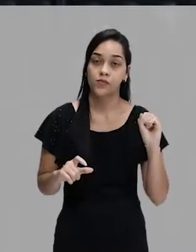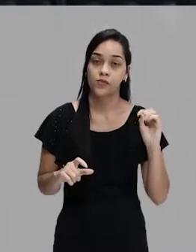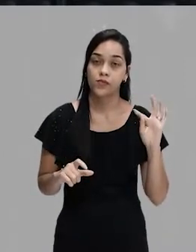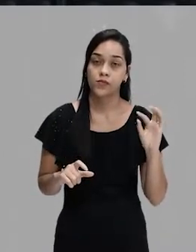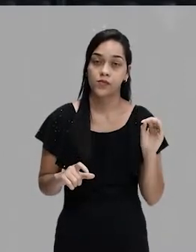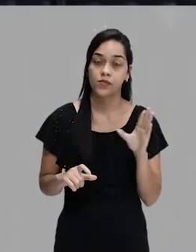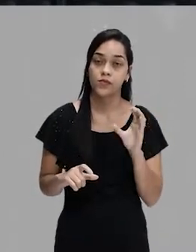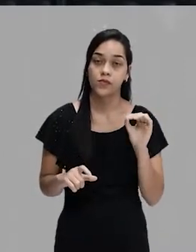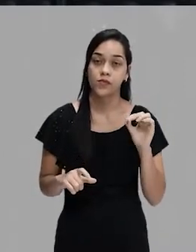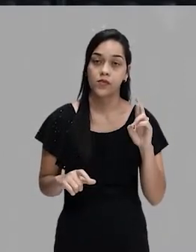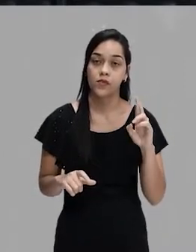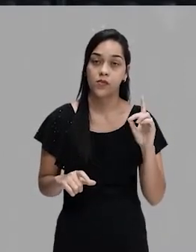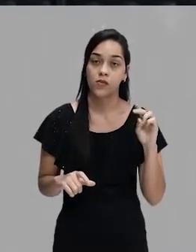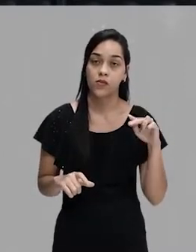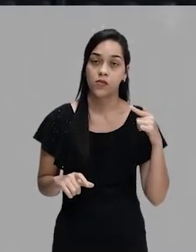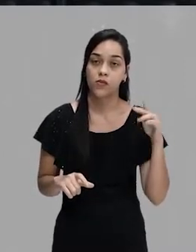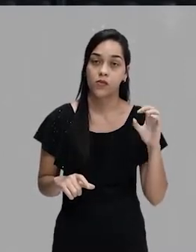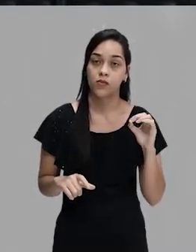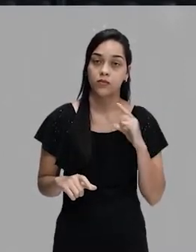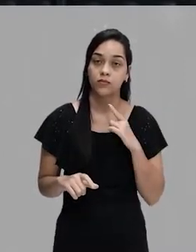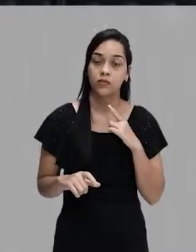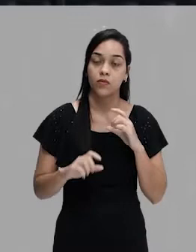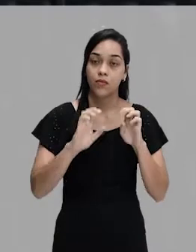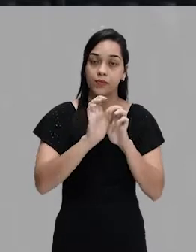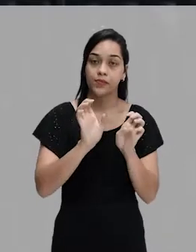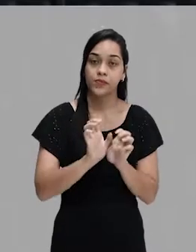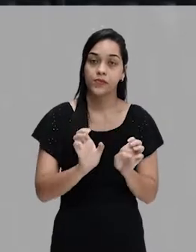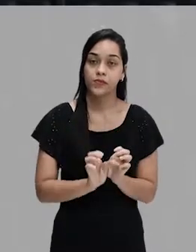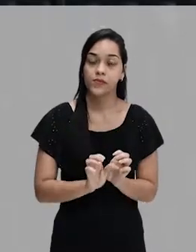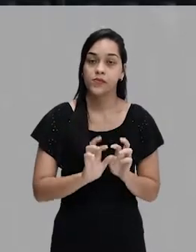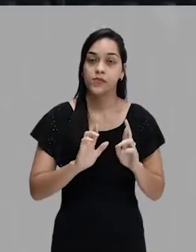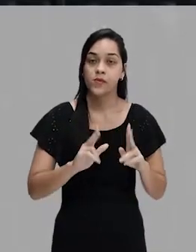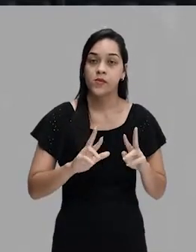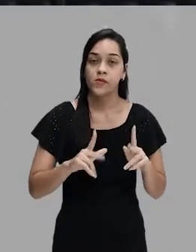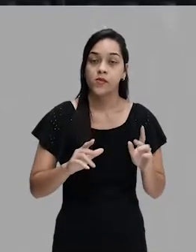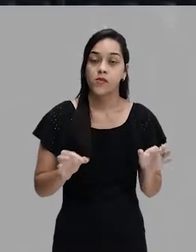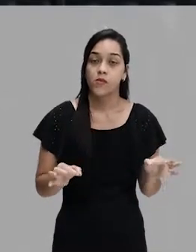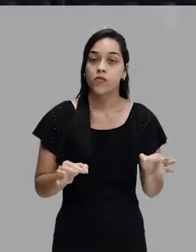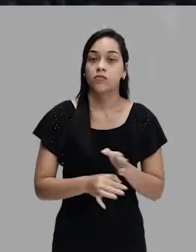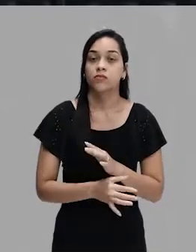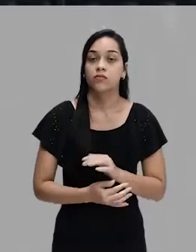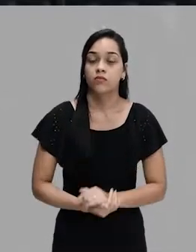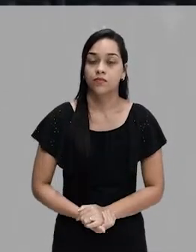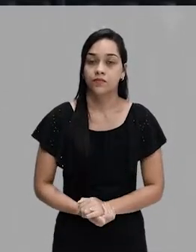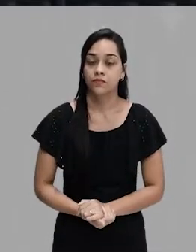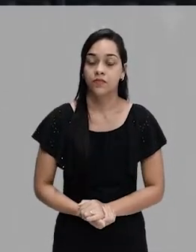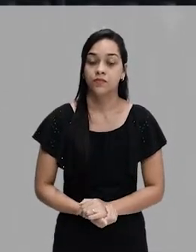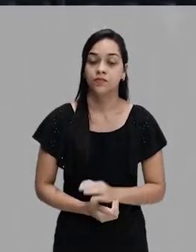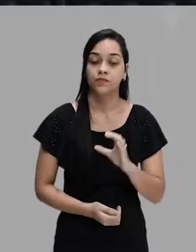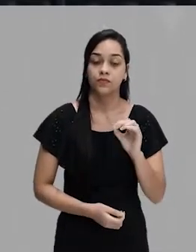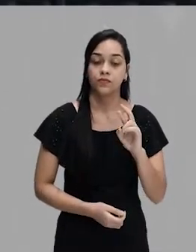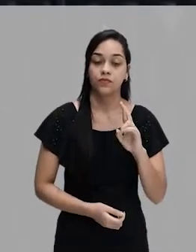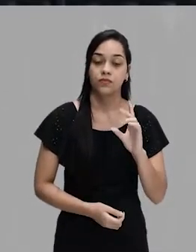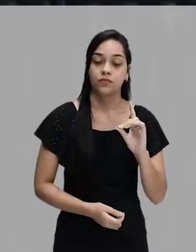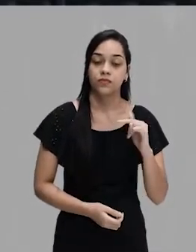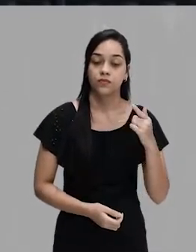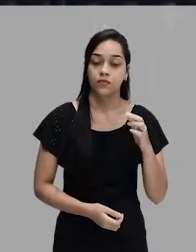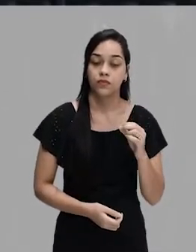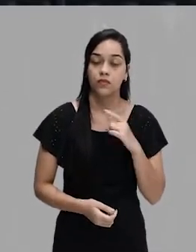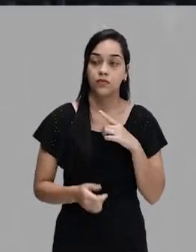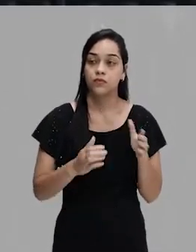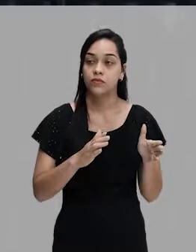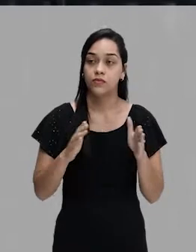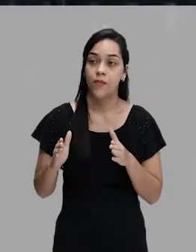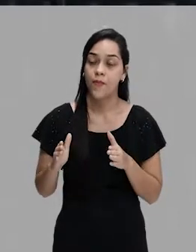as orações têm uma estrutura sintática completa. A oração coordenada, que compõe o período composto